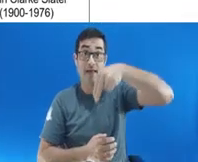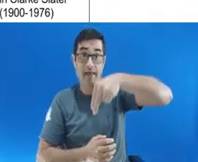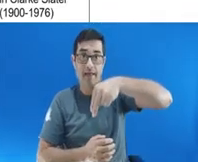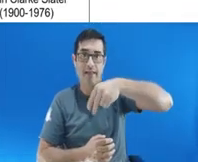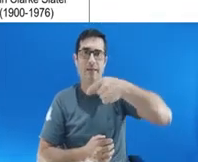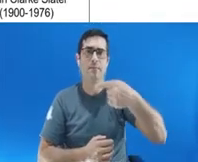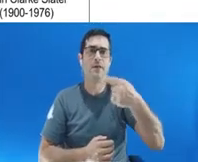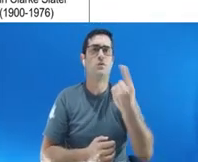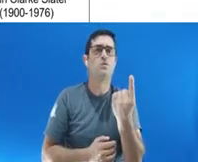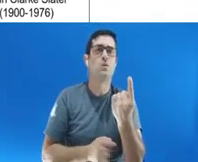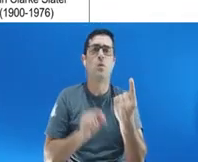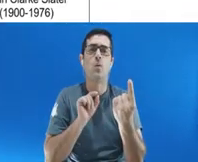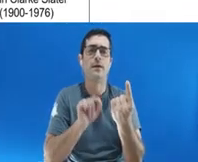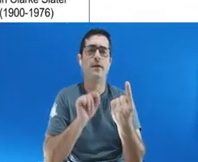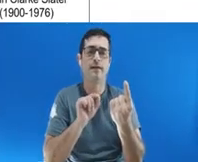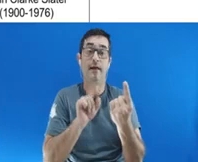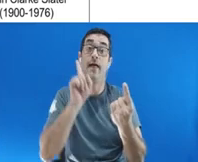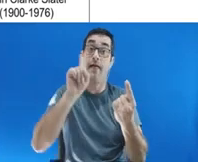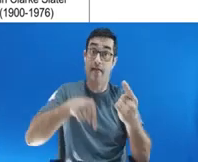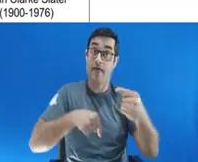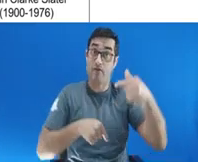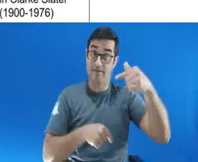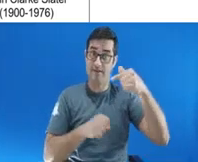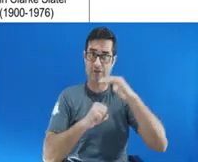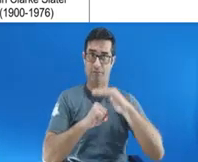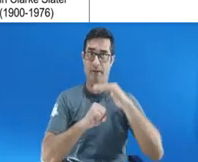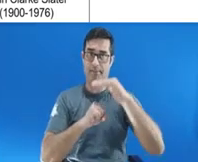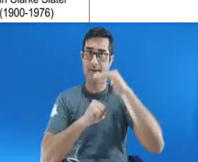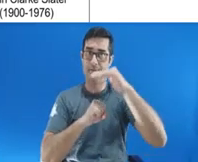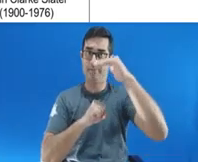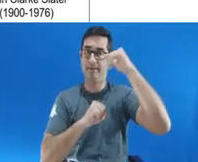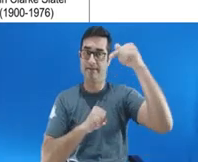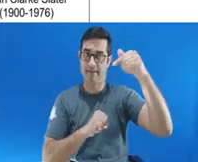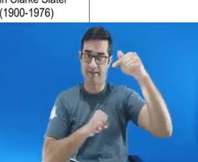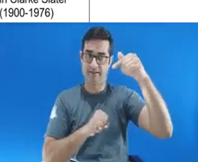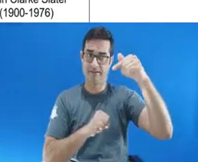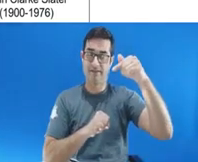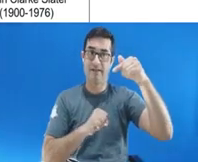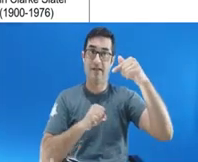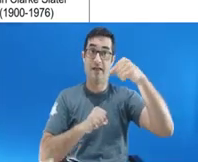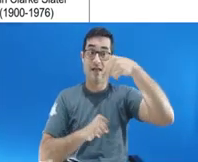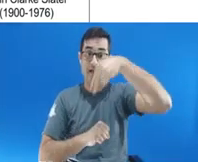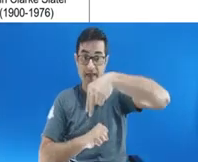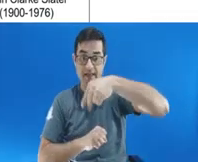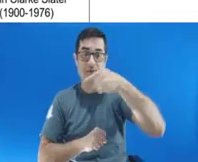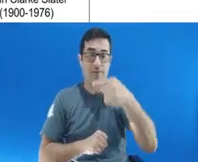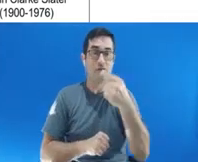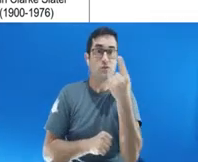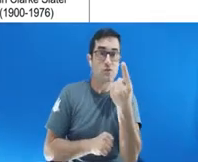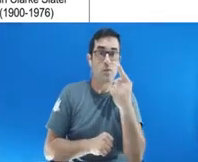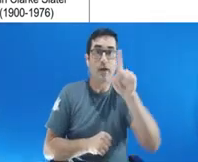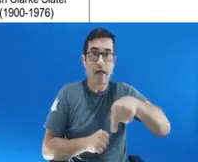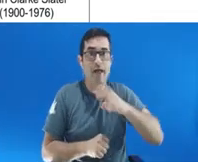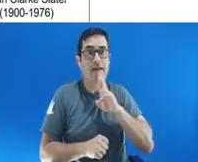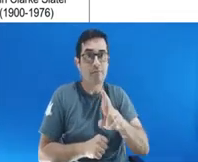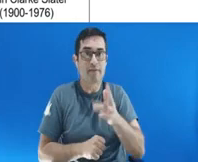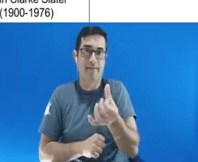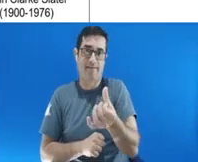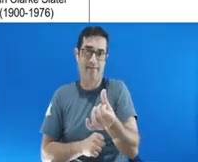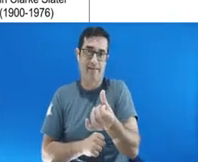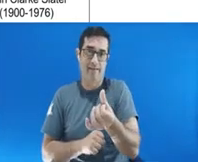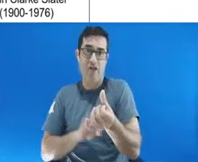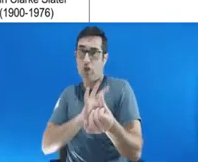que é o nível, que é o N, N-1 é 6. Então, todos os elétrons que estiverem aqui, que estão